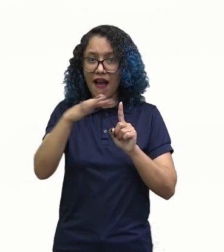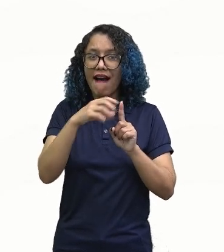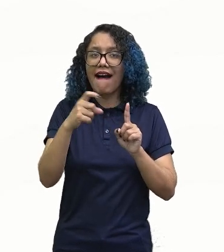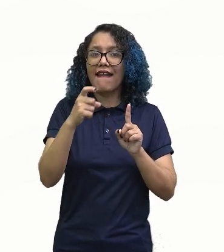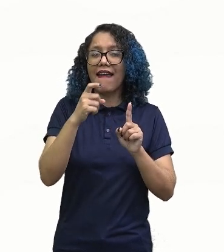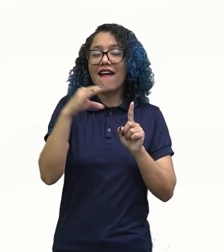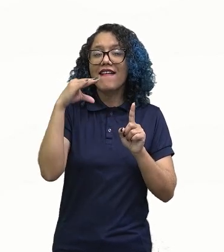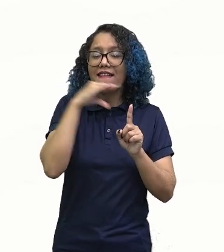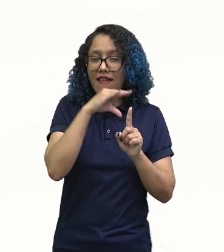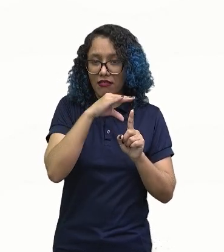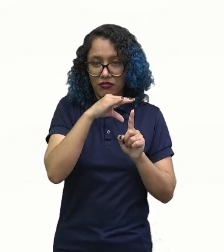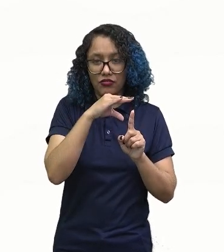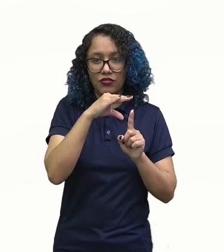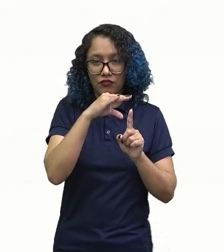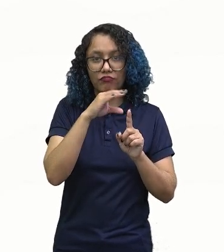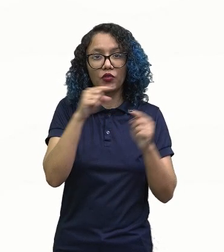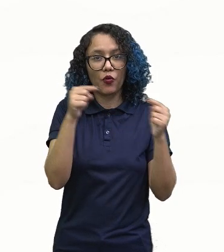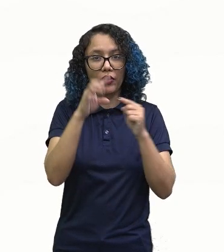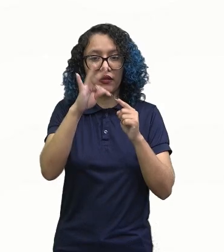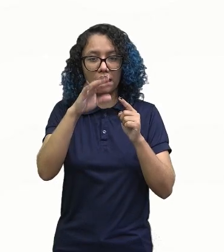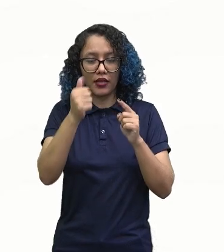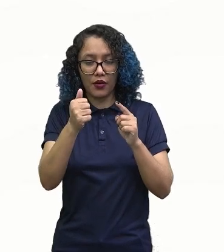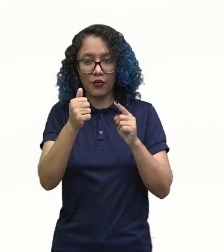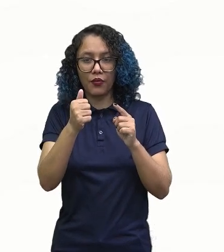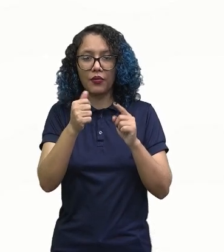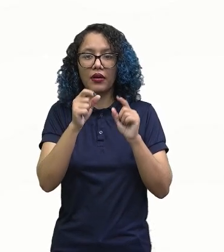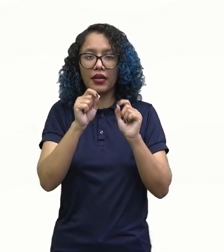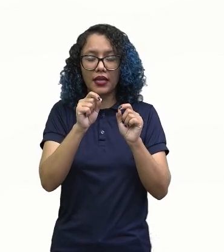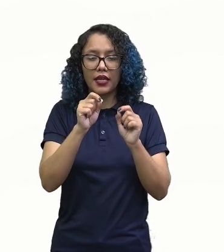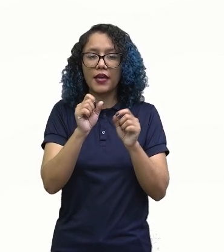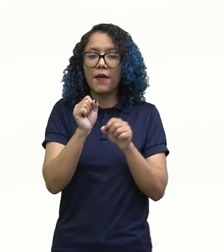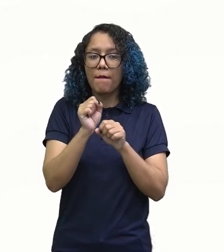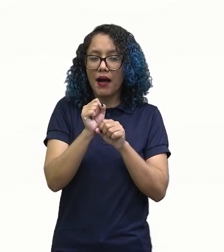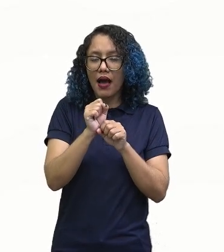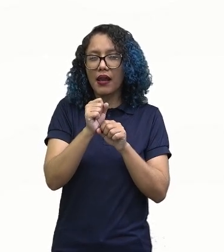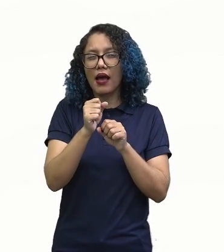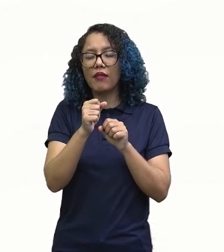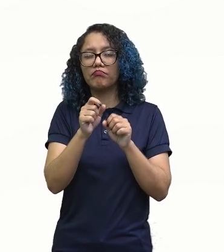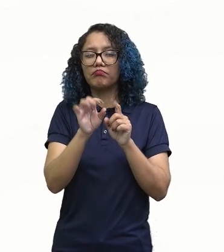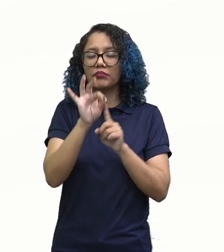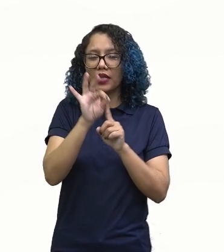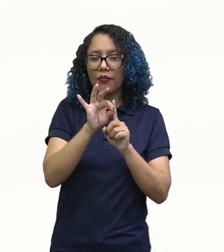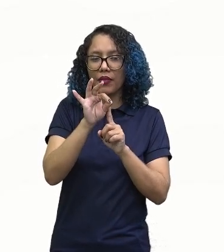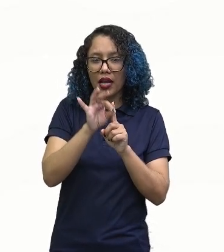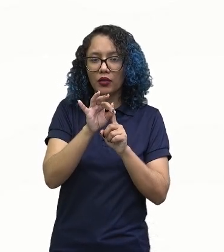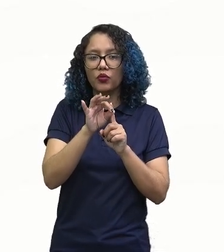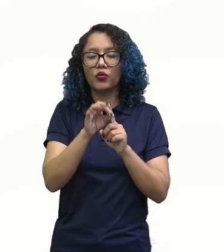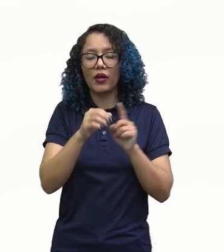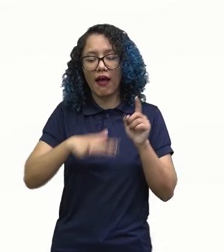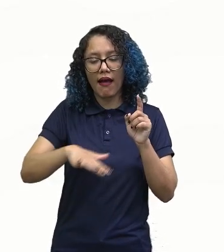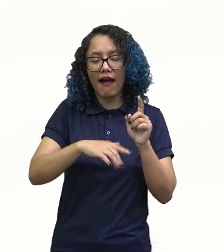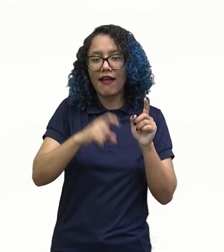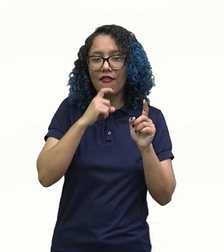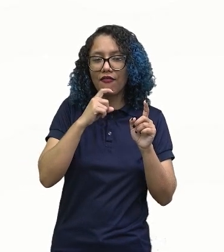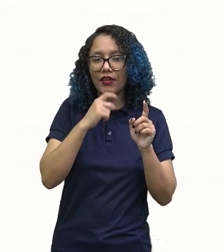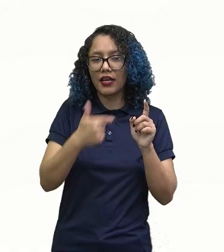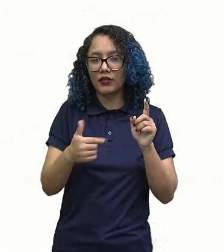o T1, e abandona o ciclo a 200 graus Celsius, aqui, temperatura da fonte fria, temperatura